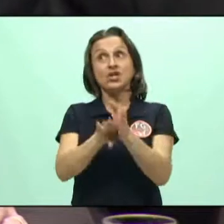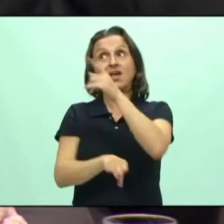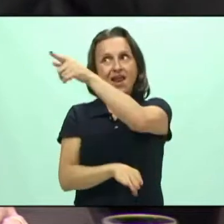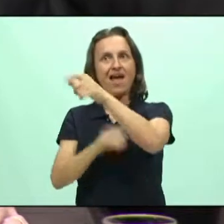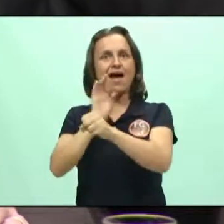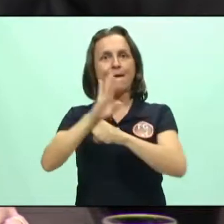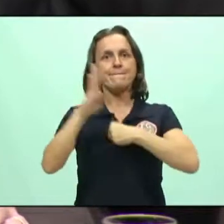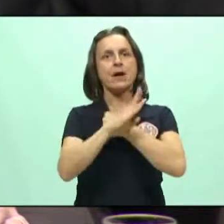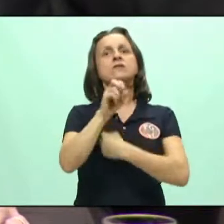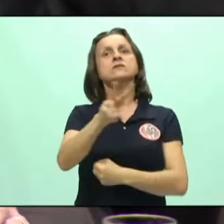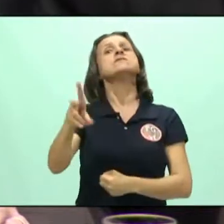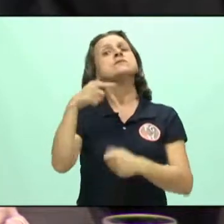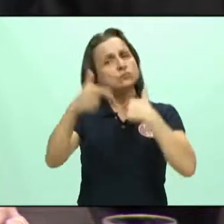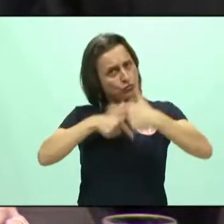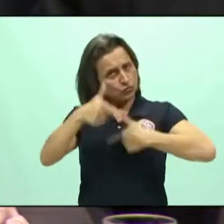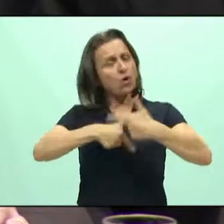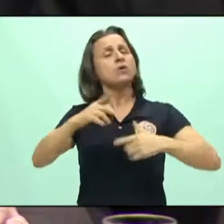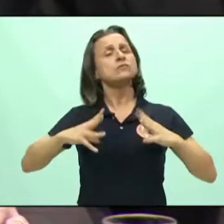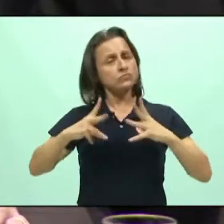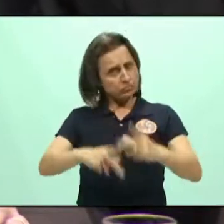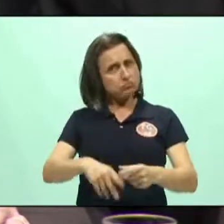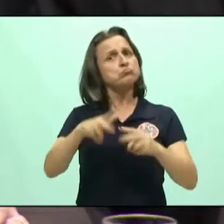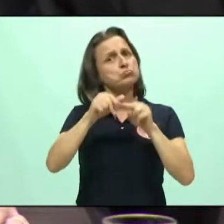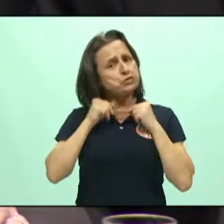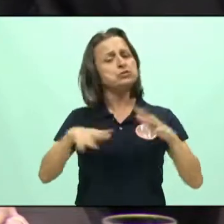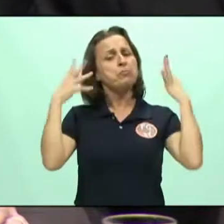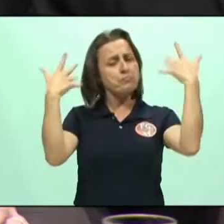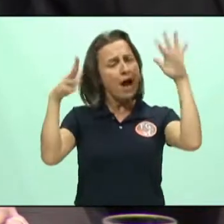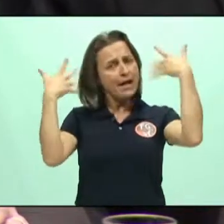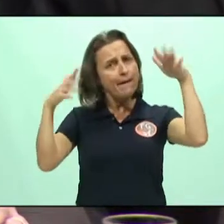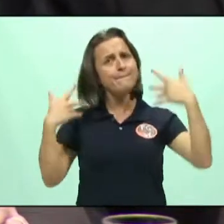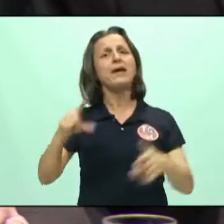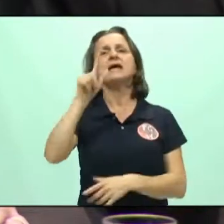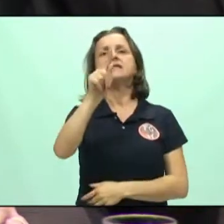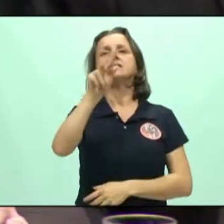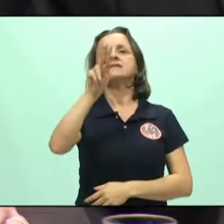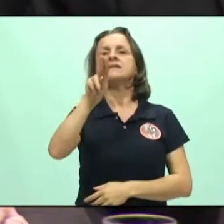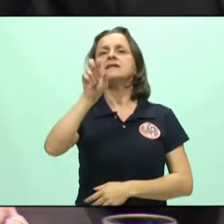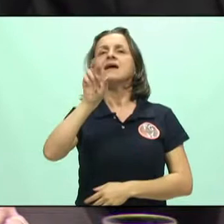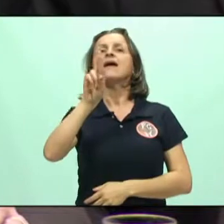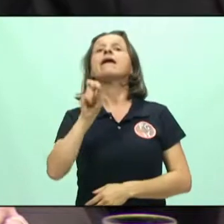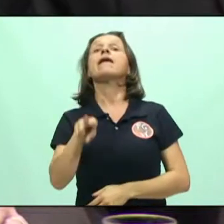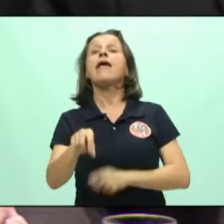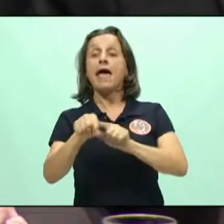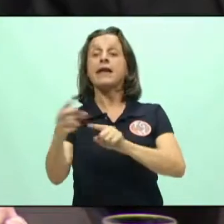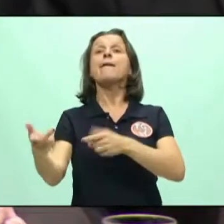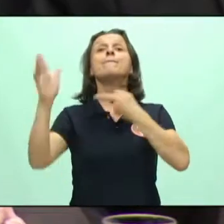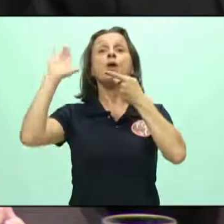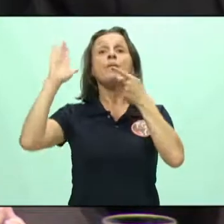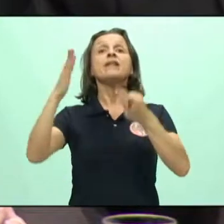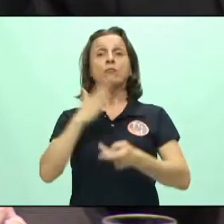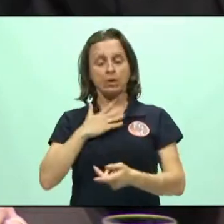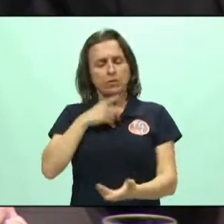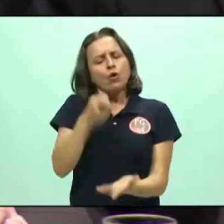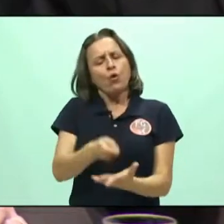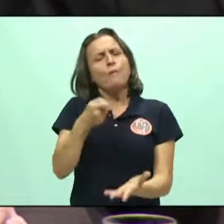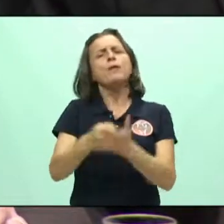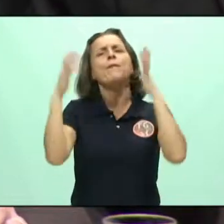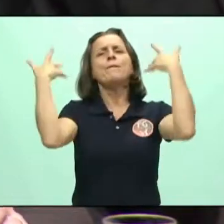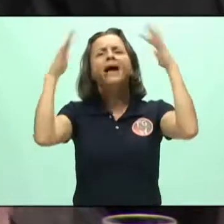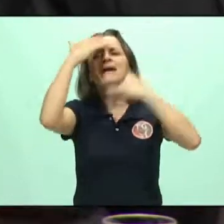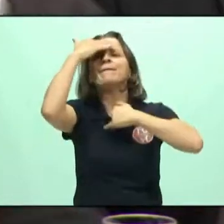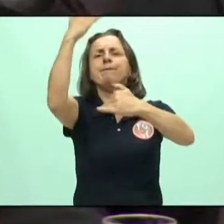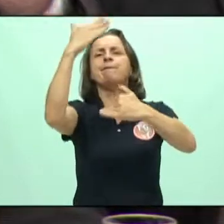todos trabalhando lá dentro então quero aqui dar os parabéns para o Osvaldo guerner porque honrou a palavra comigo falou que ia fazer e fez